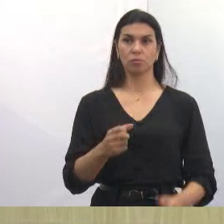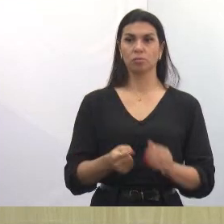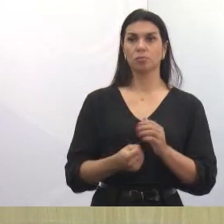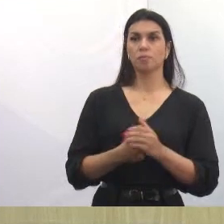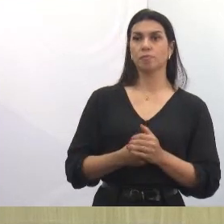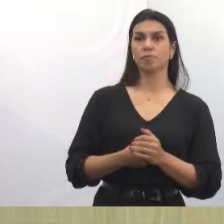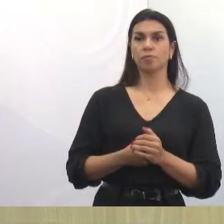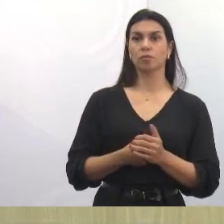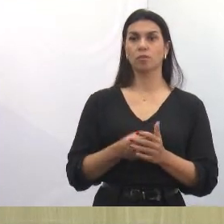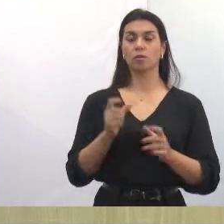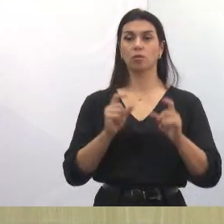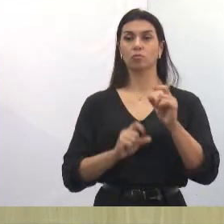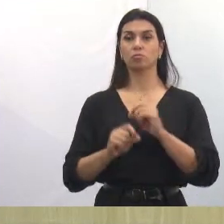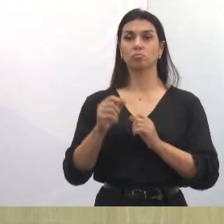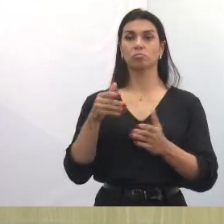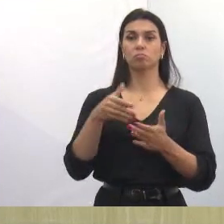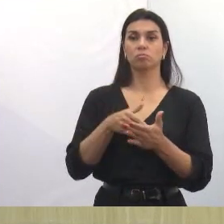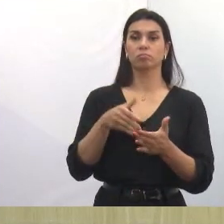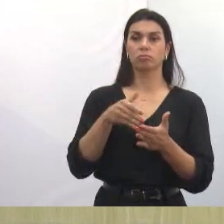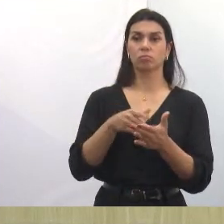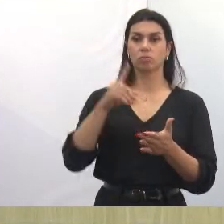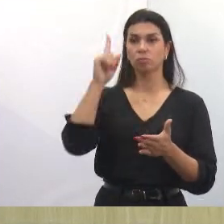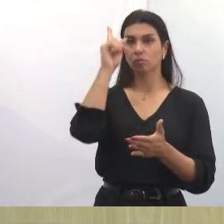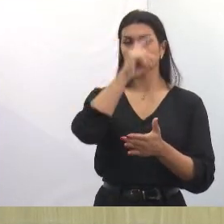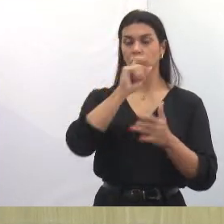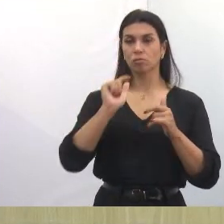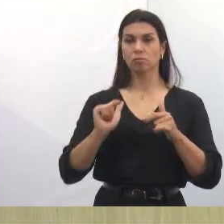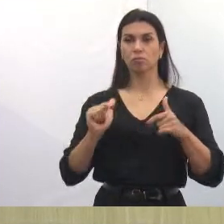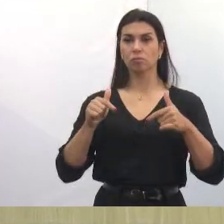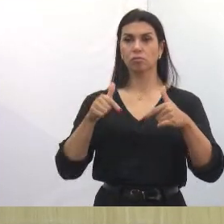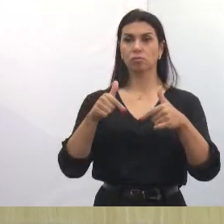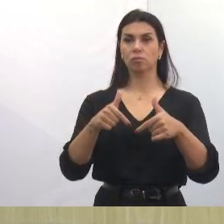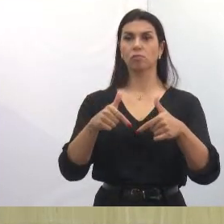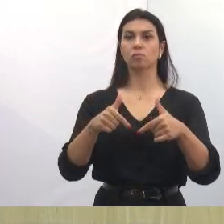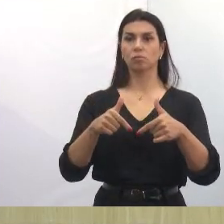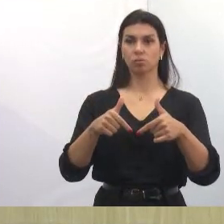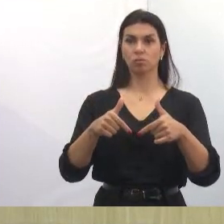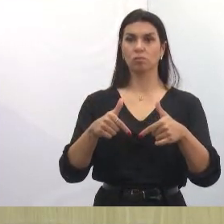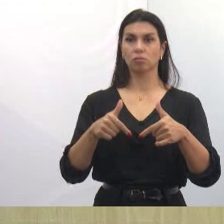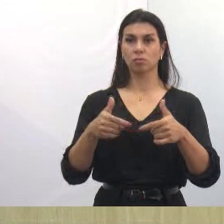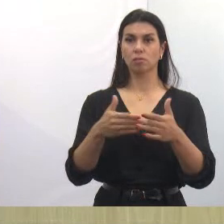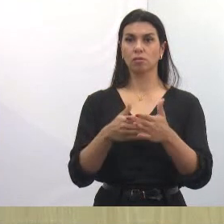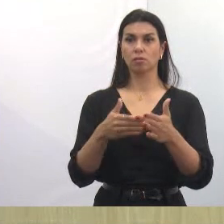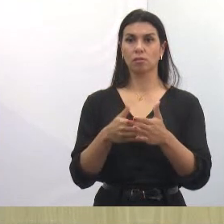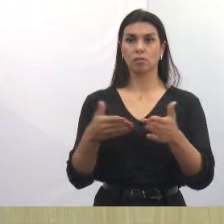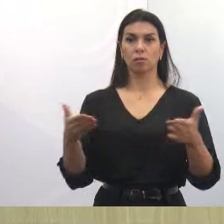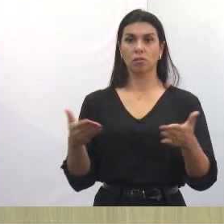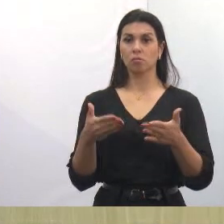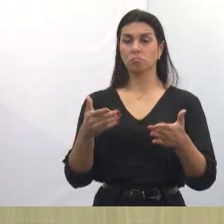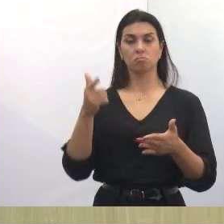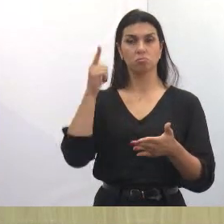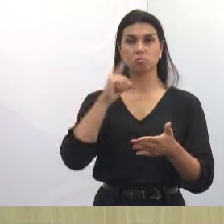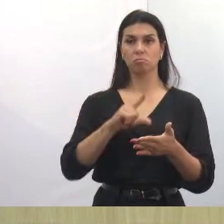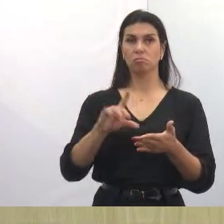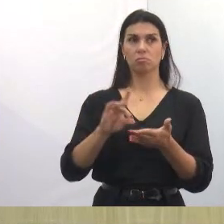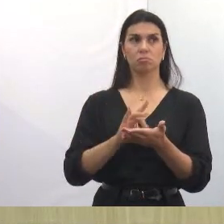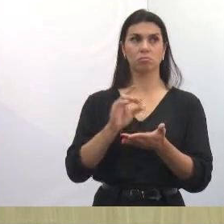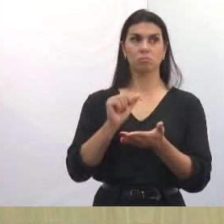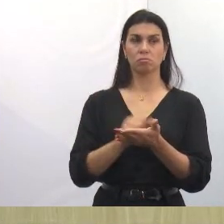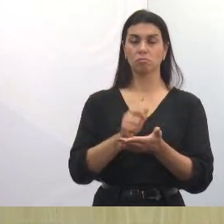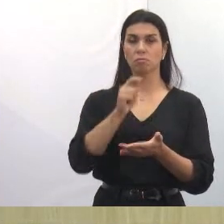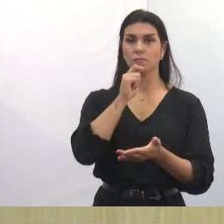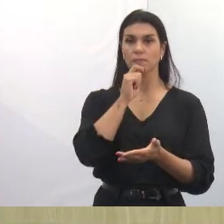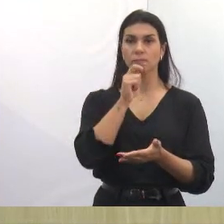os obstáculos ou dificuldades enfrentados pelo município para adesão ao programa?